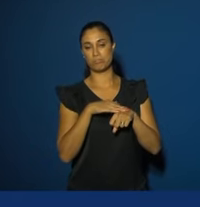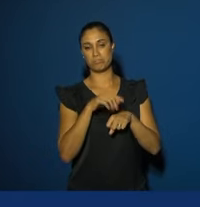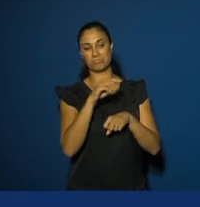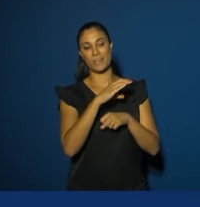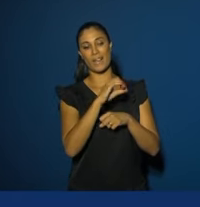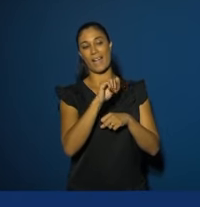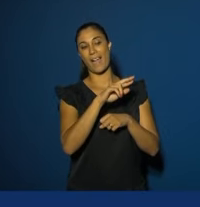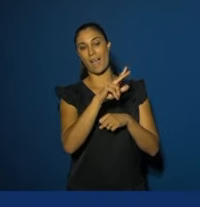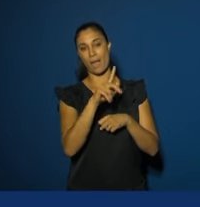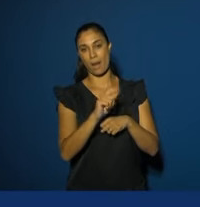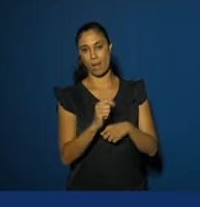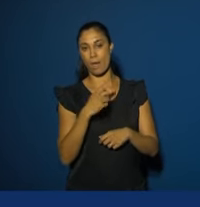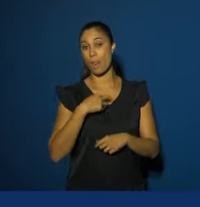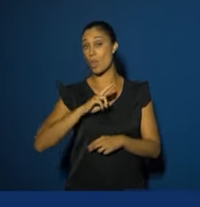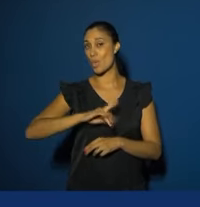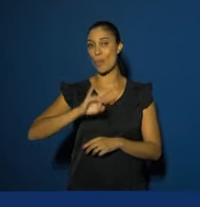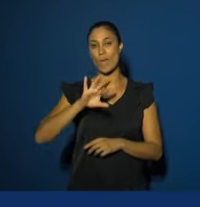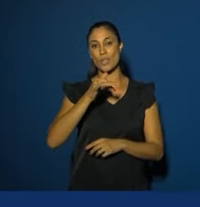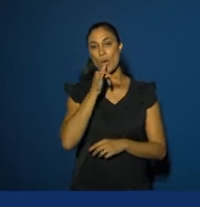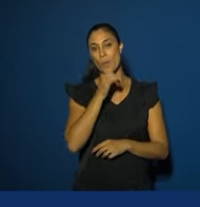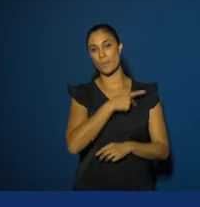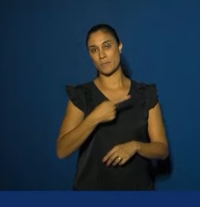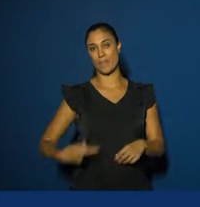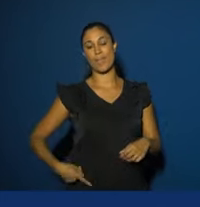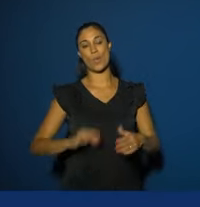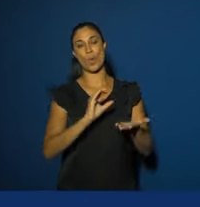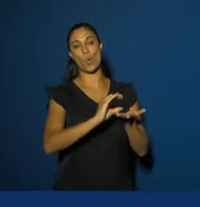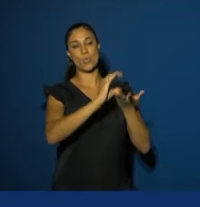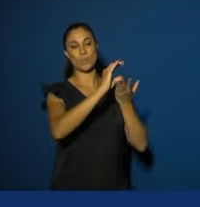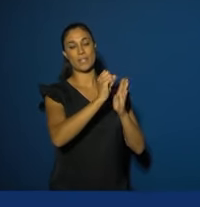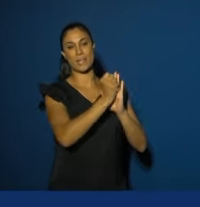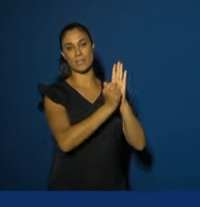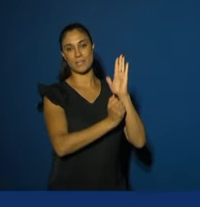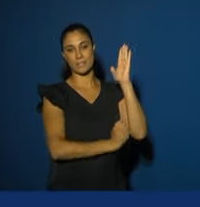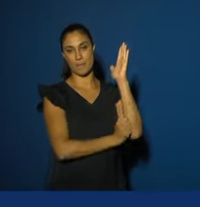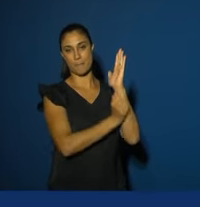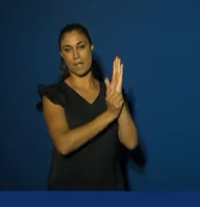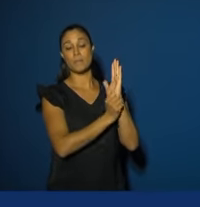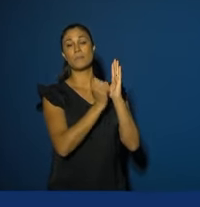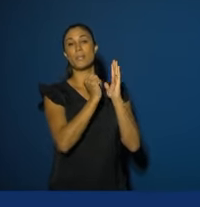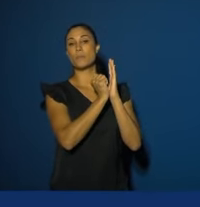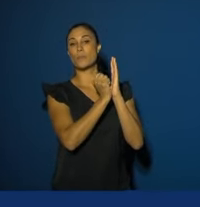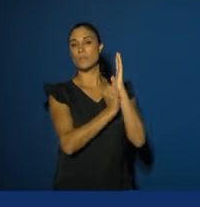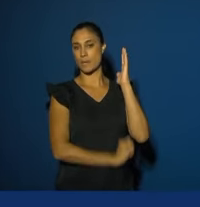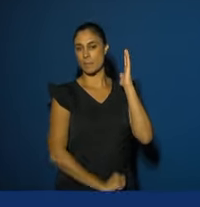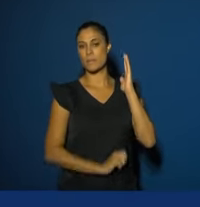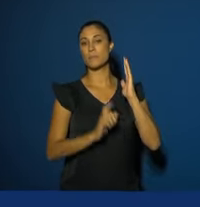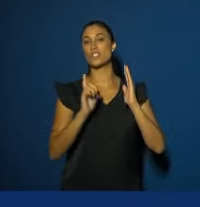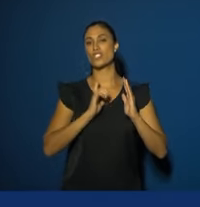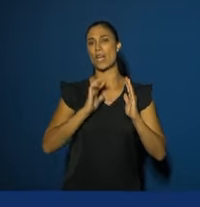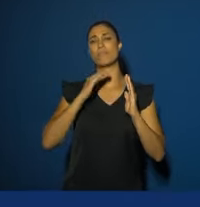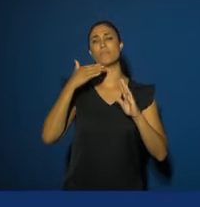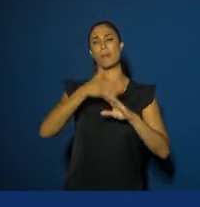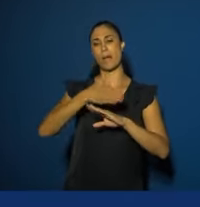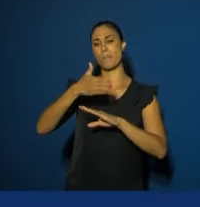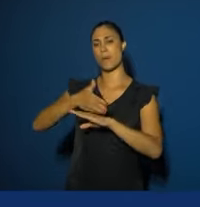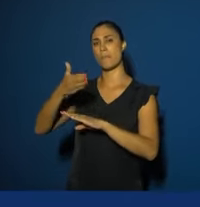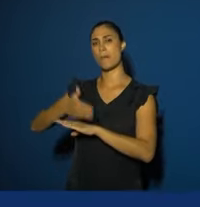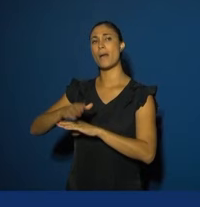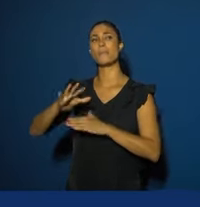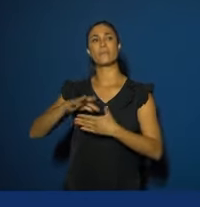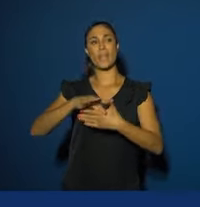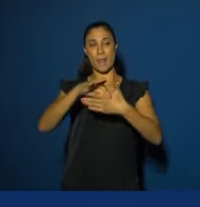né a Carla ela não é só membra do Conselho da Sabesp ela já passou por aresp por artesp já foi CEO da